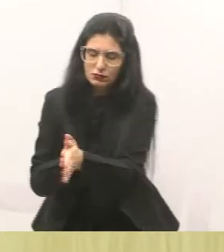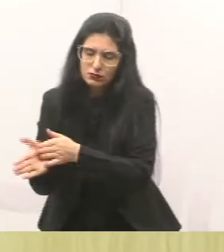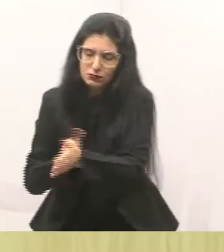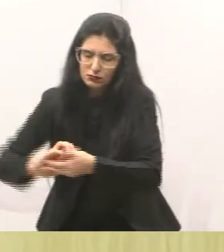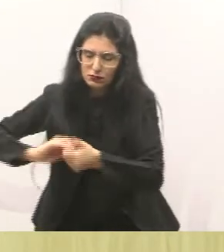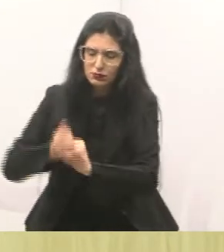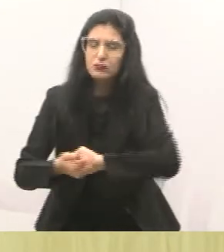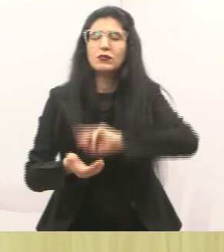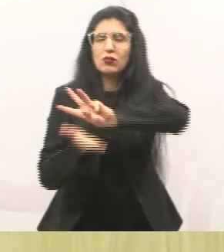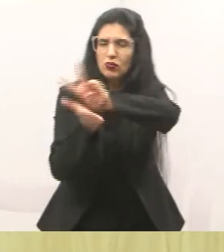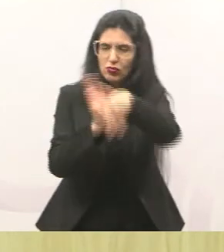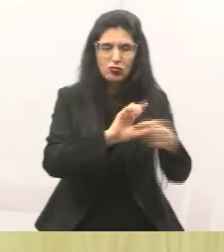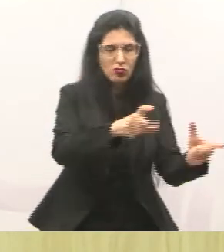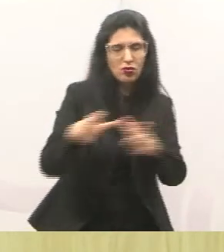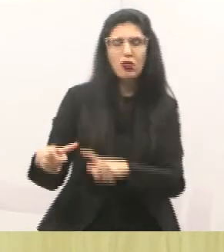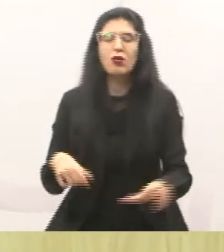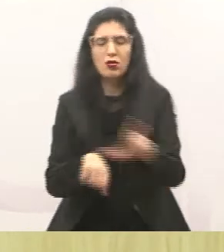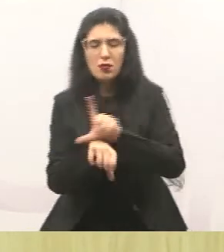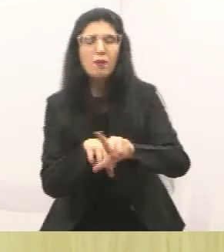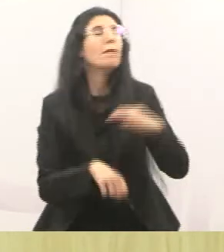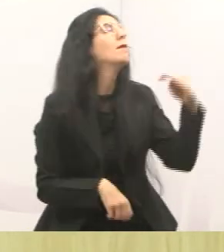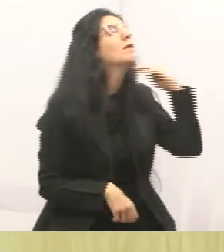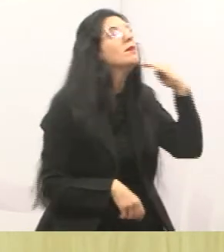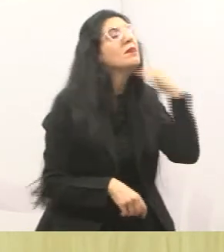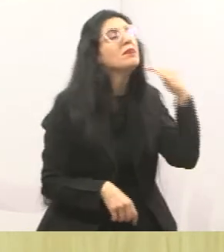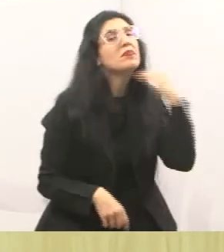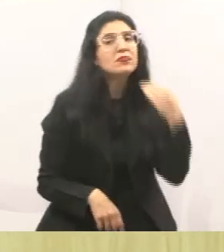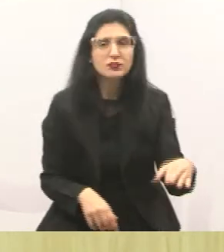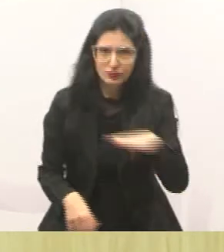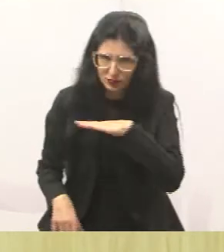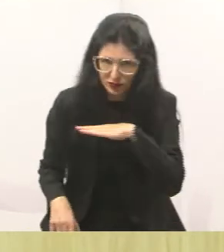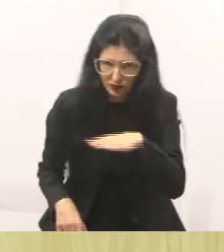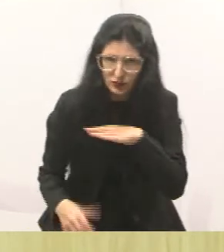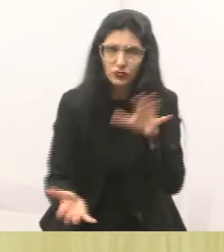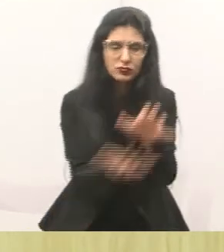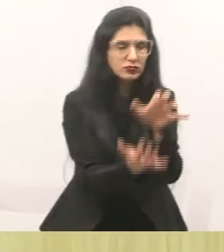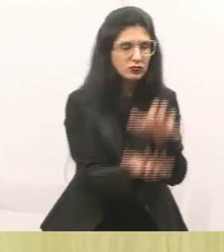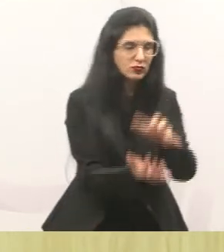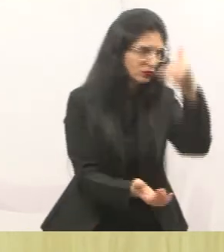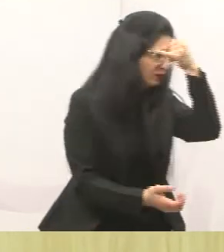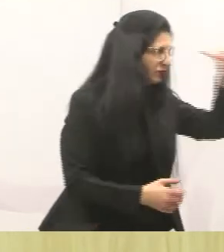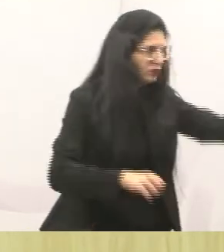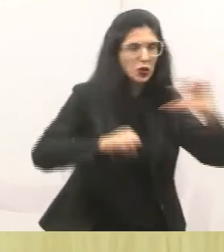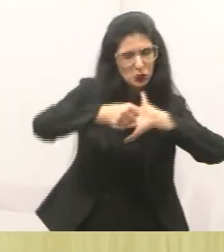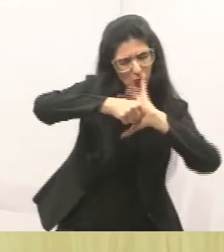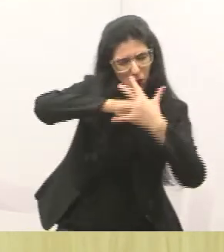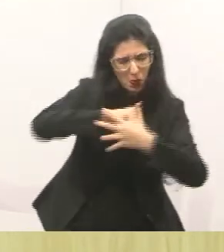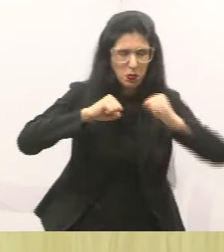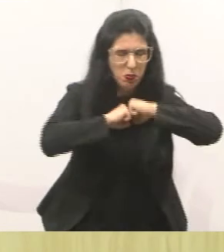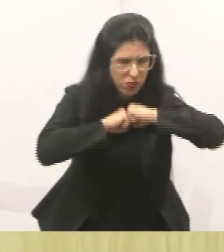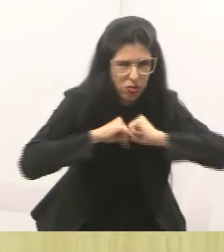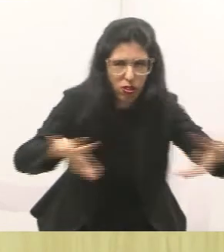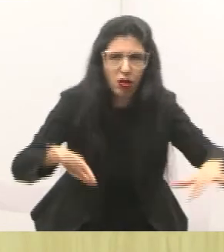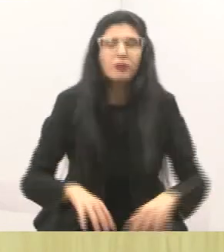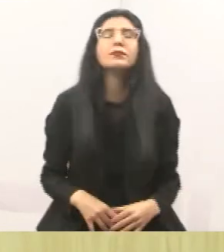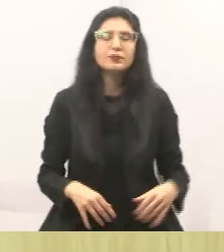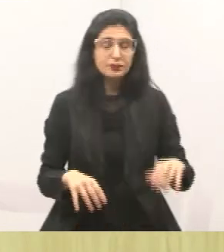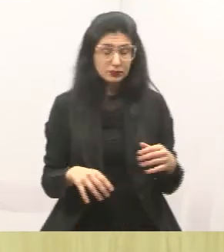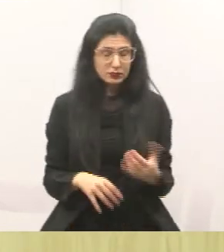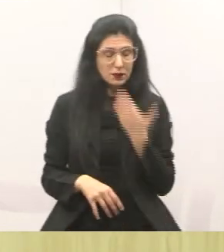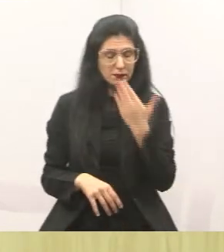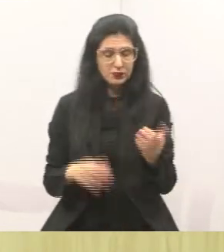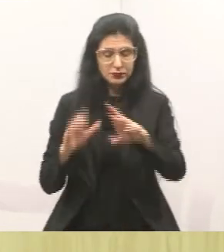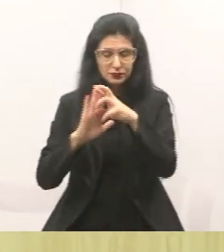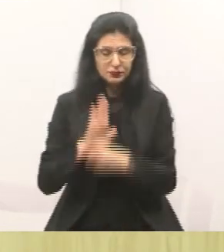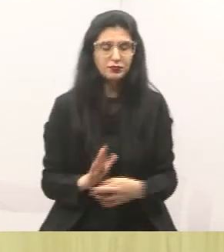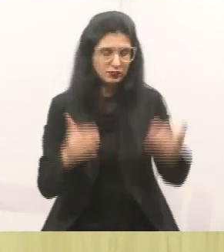e instituições bancárias do município de Jacareí, vislumbrando a prevenção da transmissão da Covid-19, requeremos ao excelentíssimo senhor presidente desta